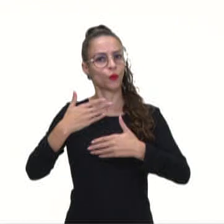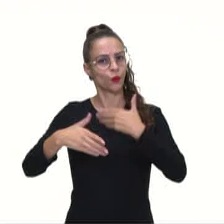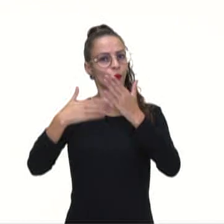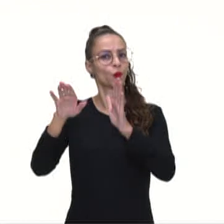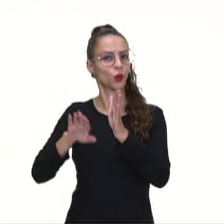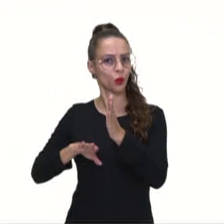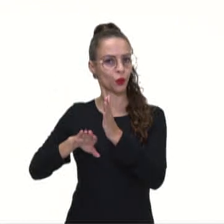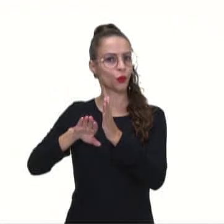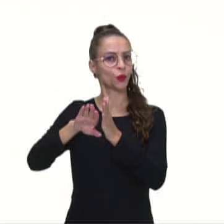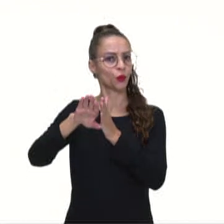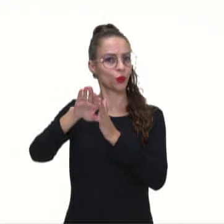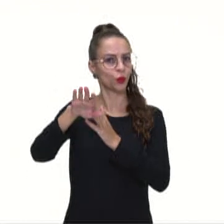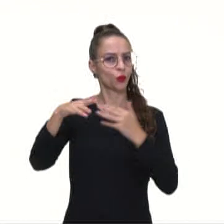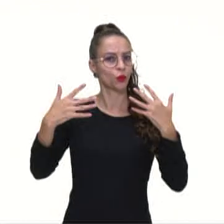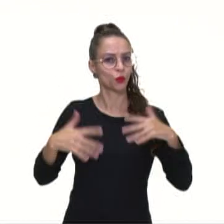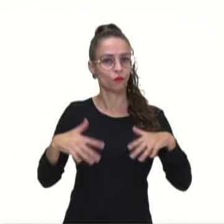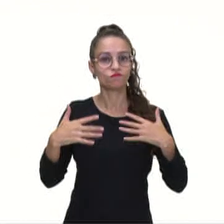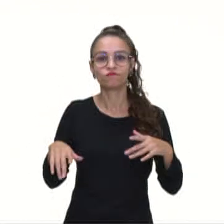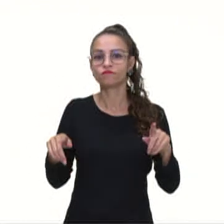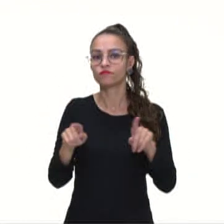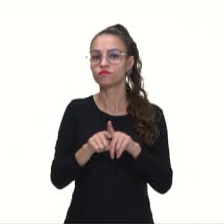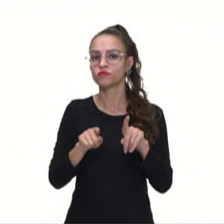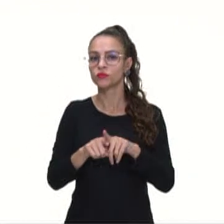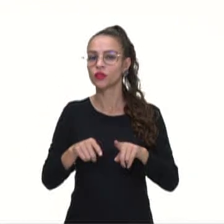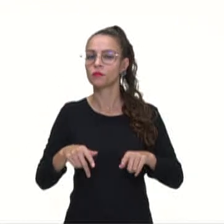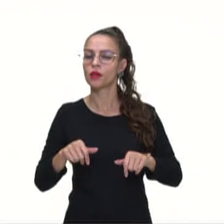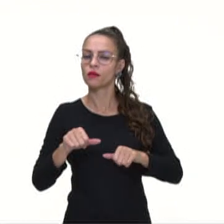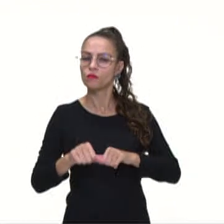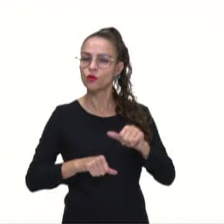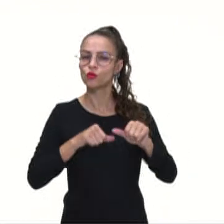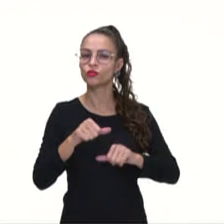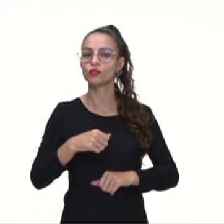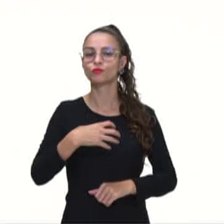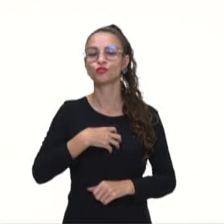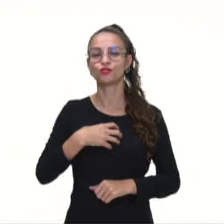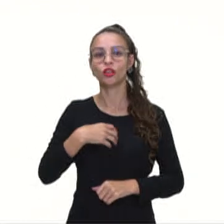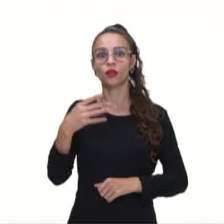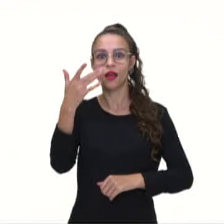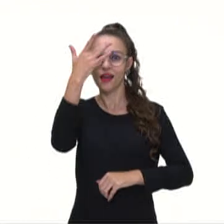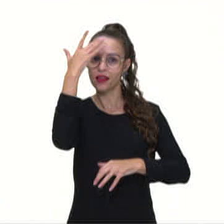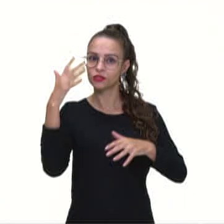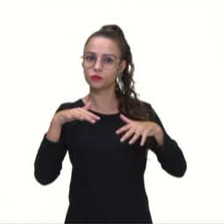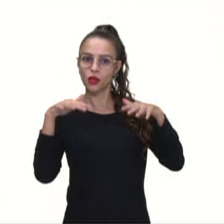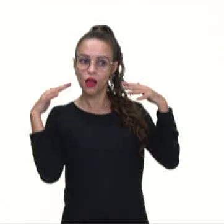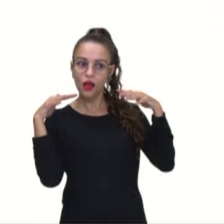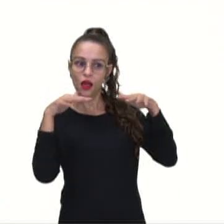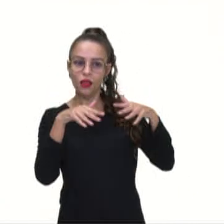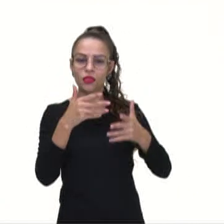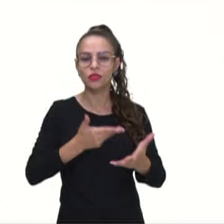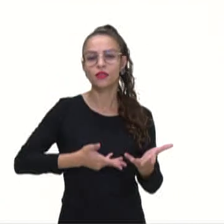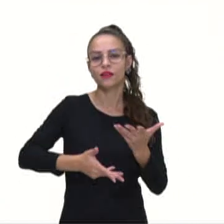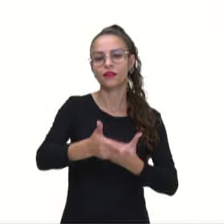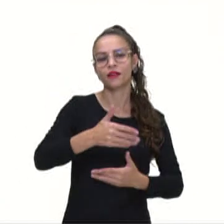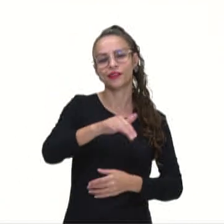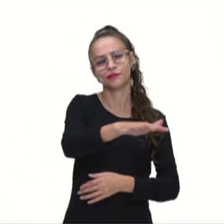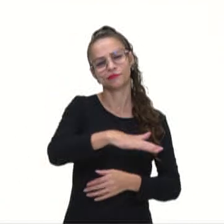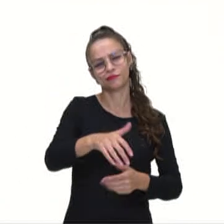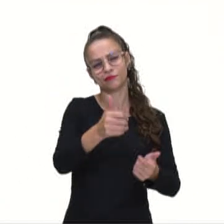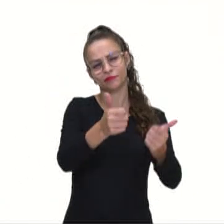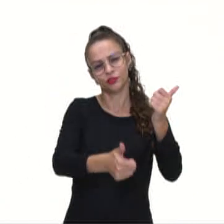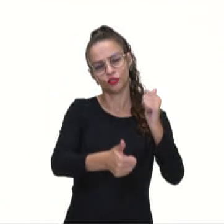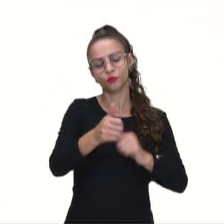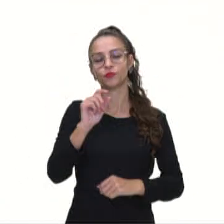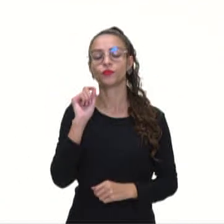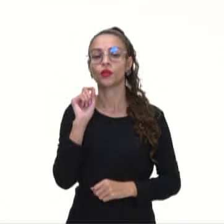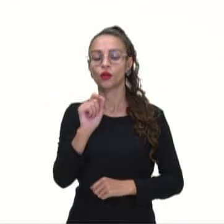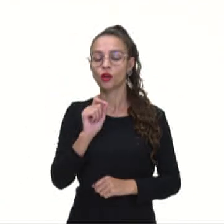da era moderna, moldando a forma como o público interage com equipes e jogadores. Com o passar do tempo, a